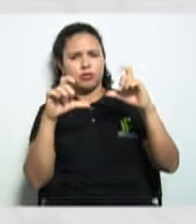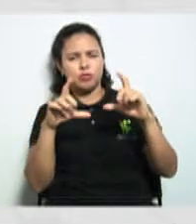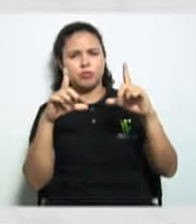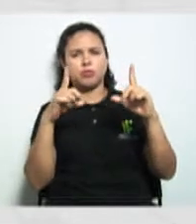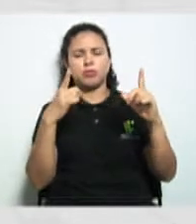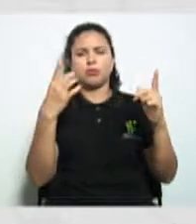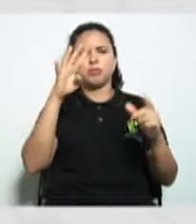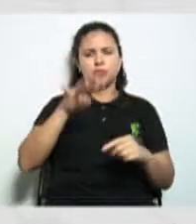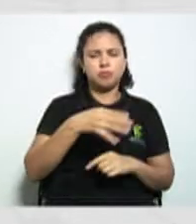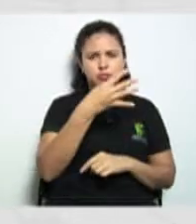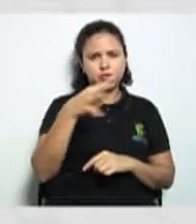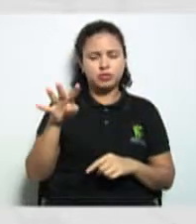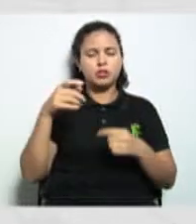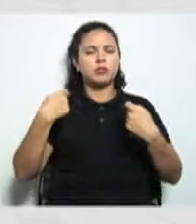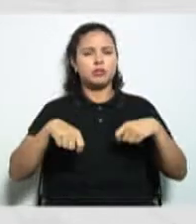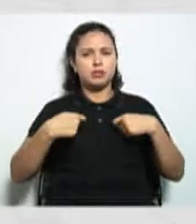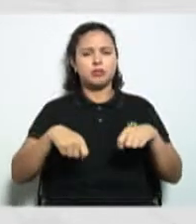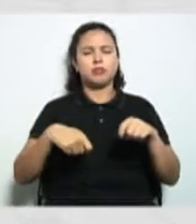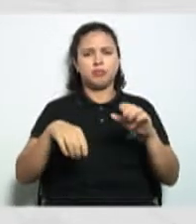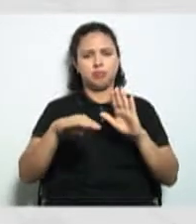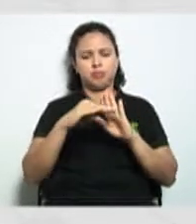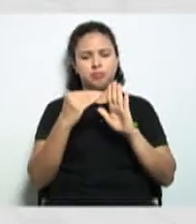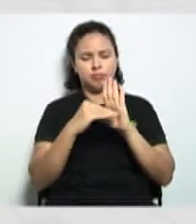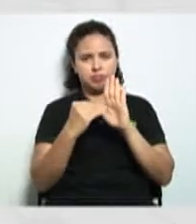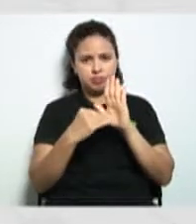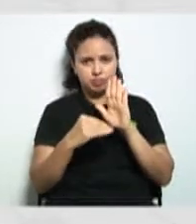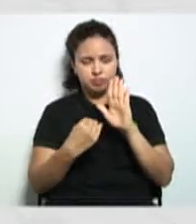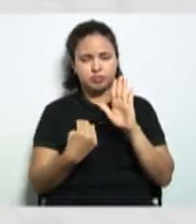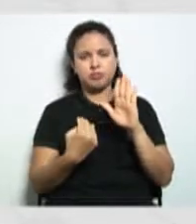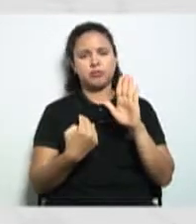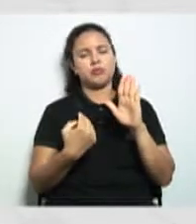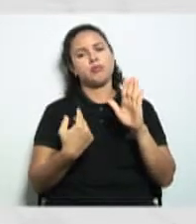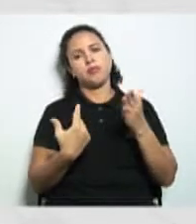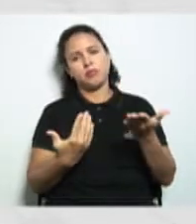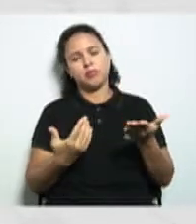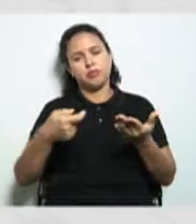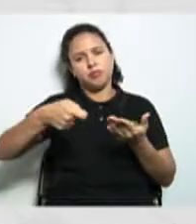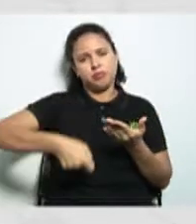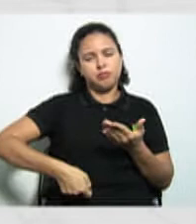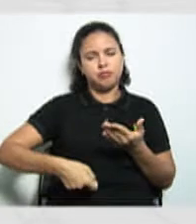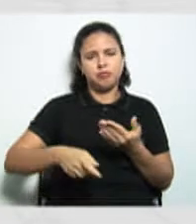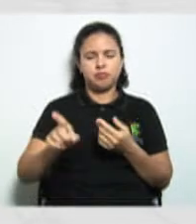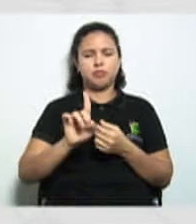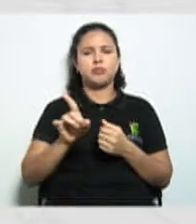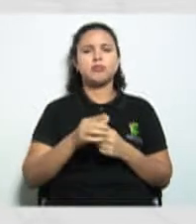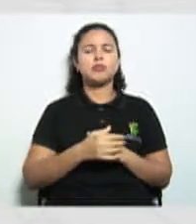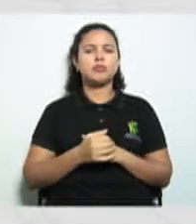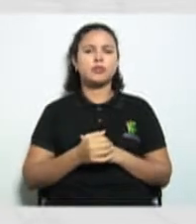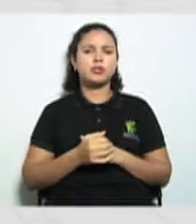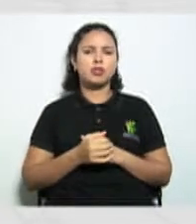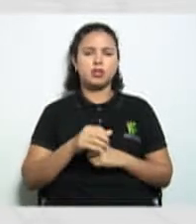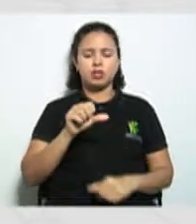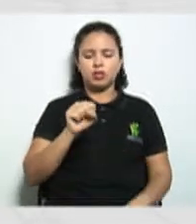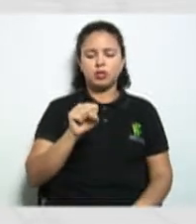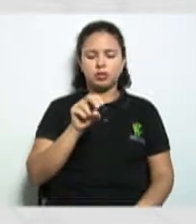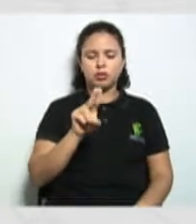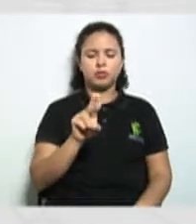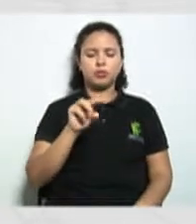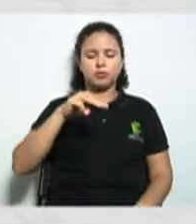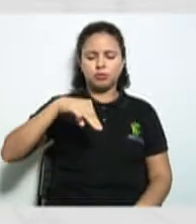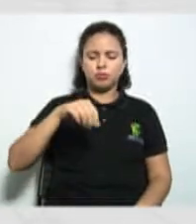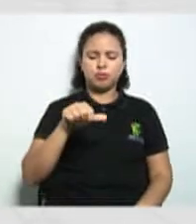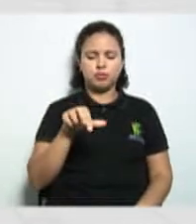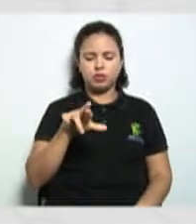tipo desse elemento. Então, é por isso que ela não é obrigatória. Se você não tiver, você não vai colocar. Agora, o sumário, a